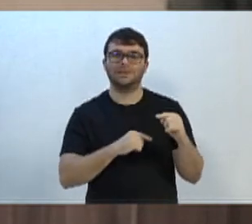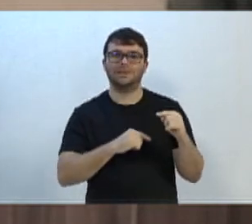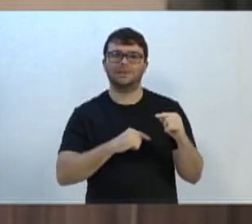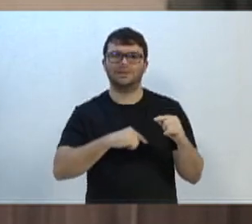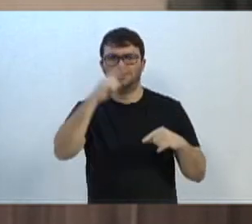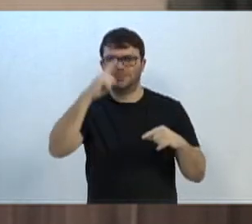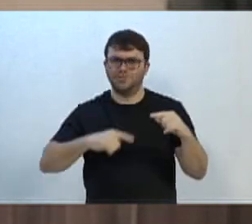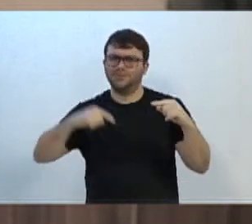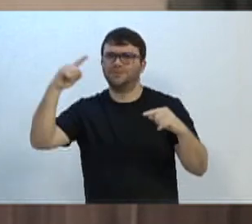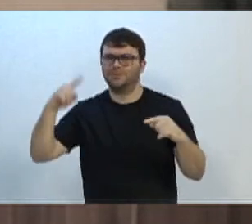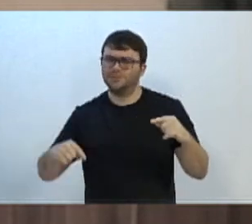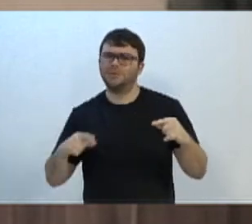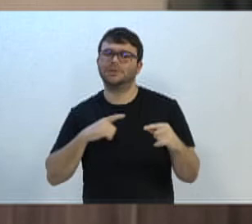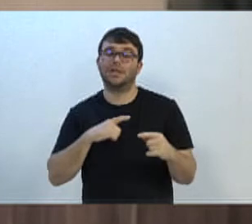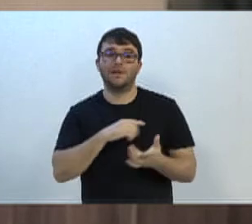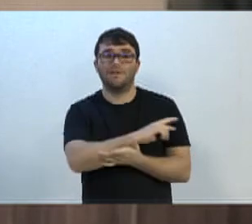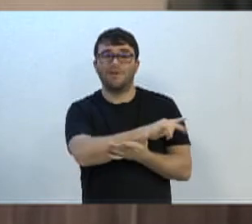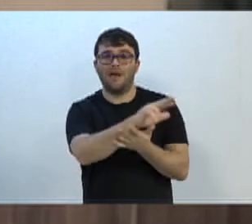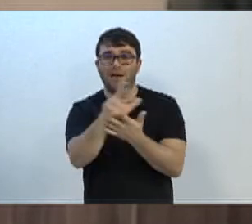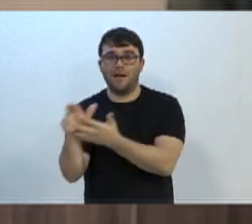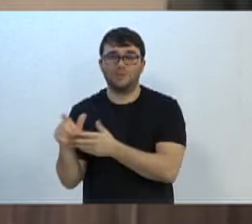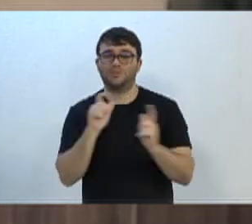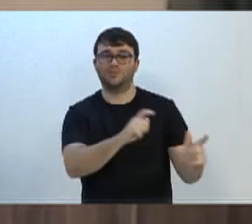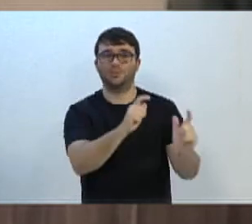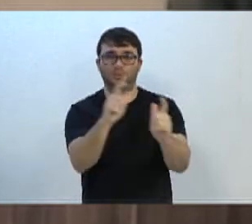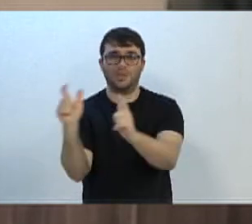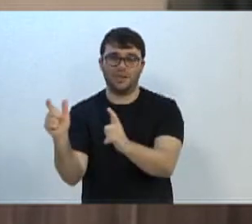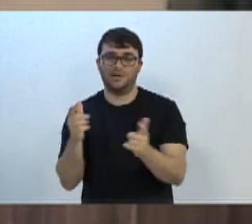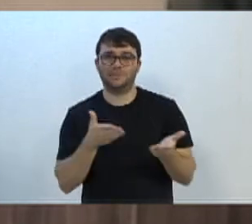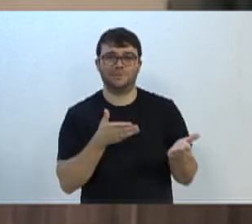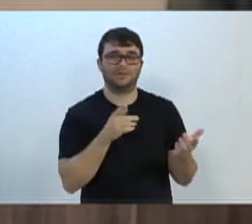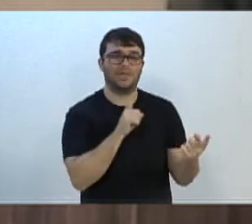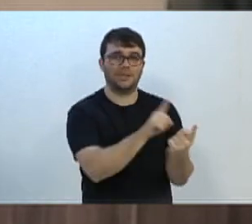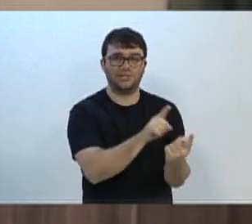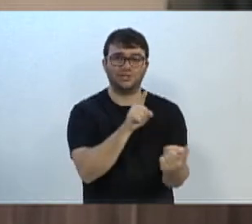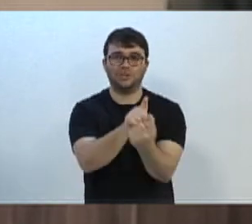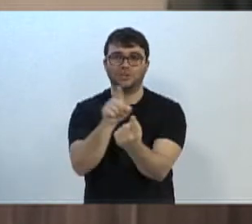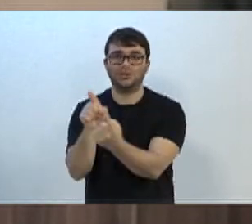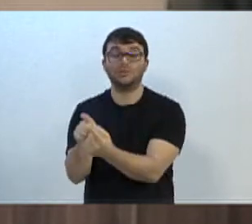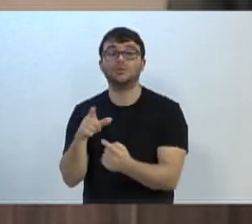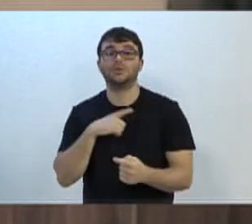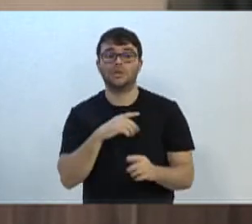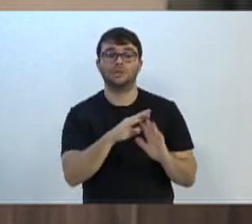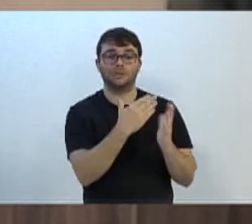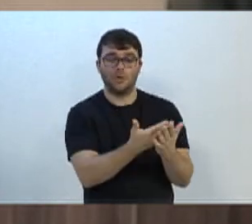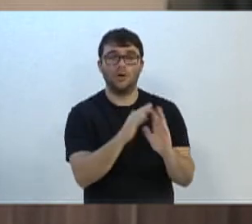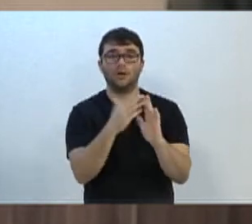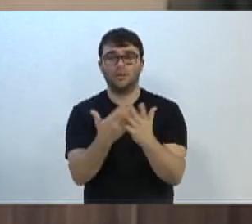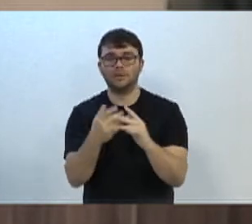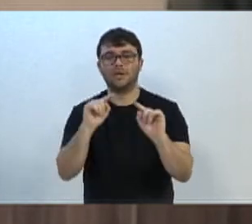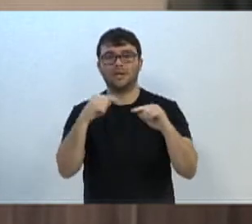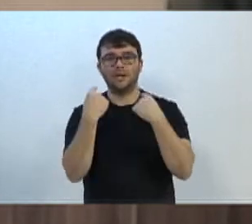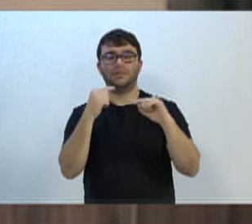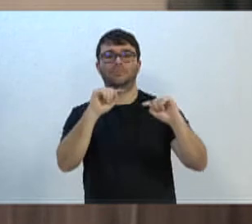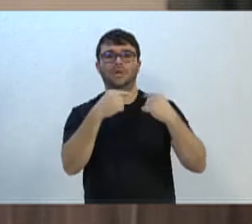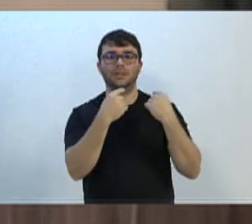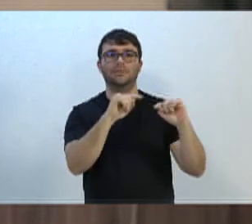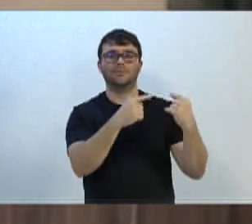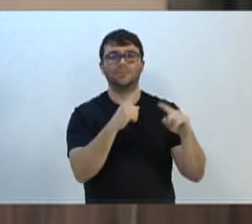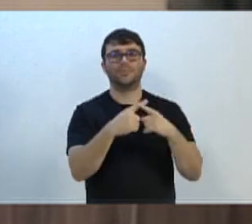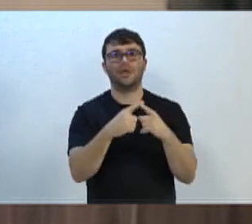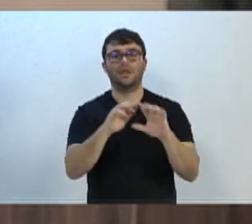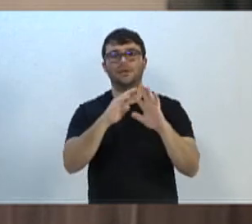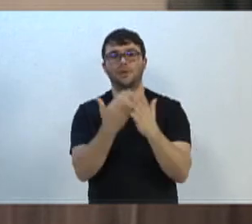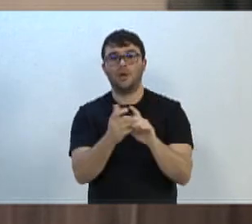locais que são são atendidos algumas escolas inclusive os diretores reclamam com frequência que a escola é grande